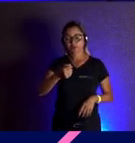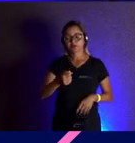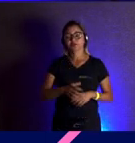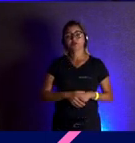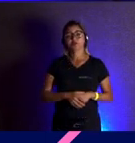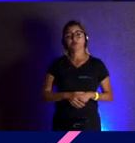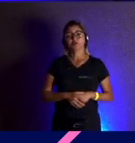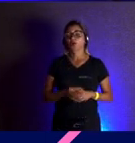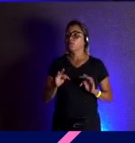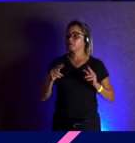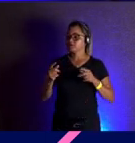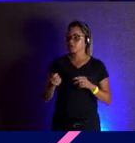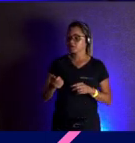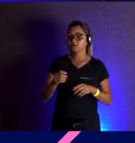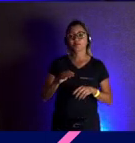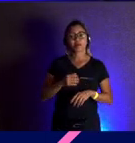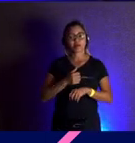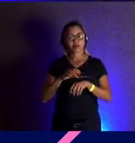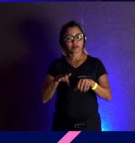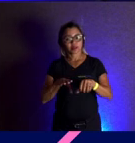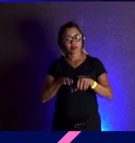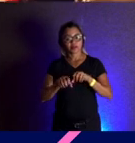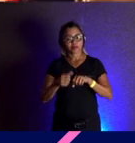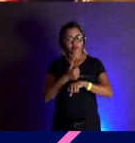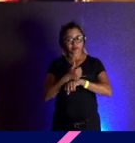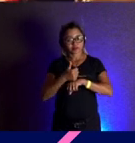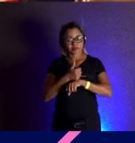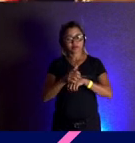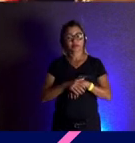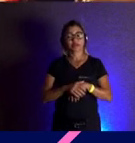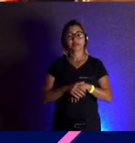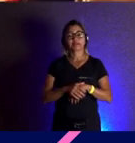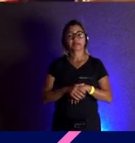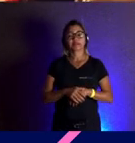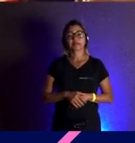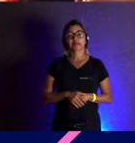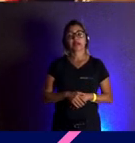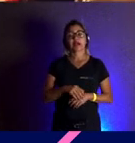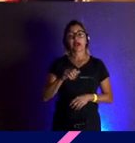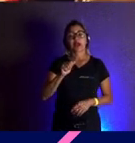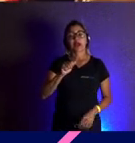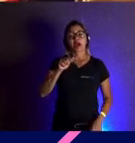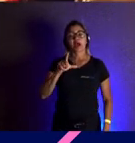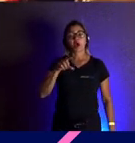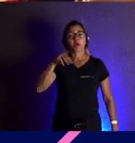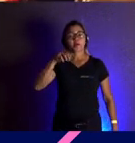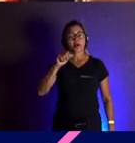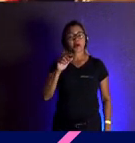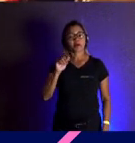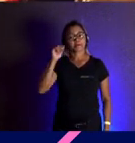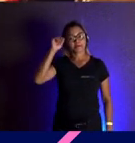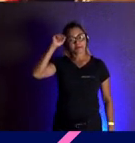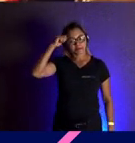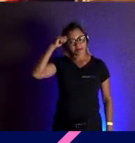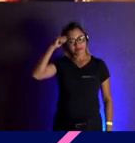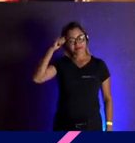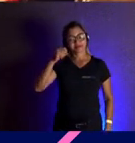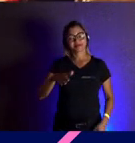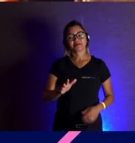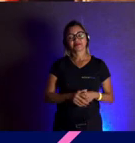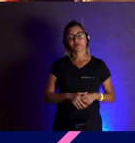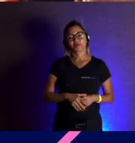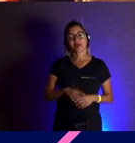mais, ela vai falar aqui 10 minutos e elas vão se apresentar melhor. Eu também chamo a